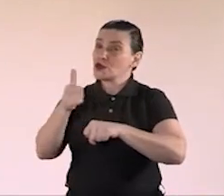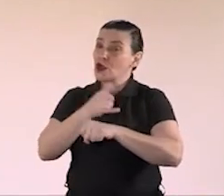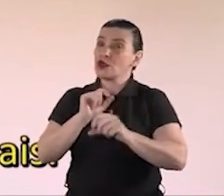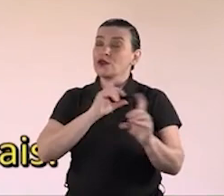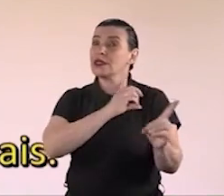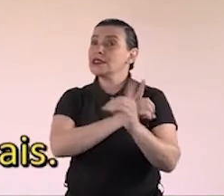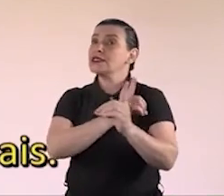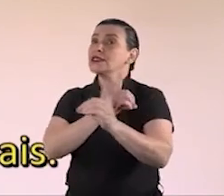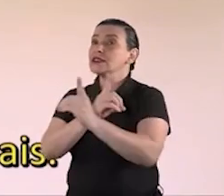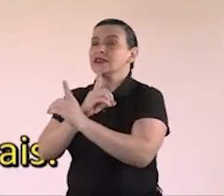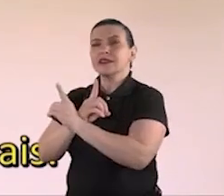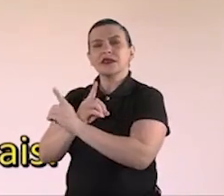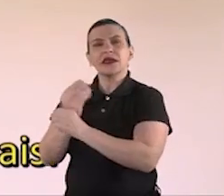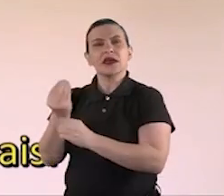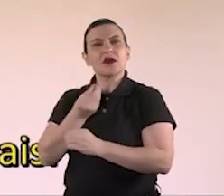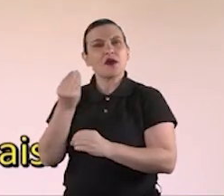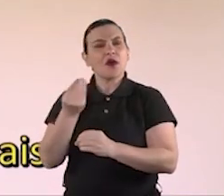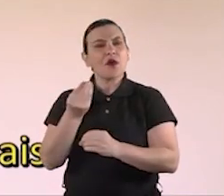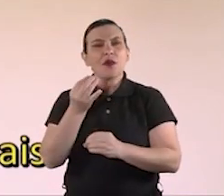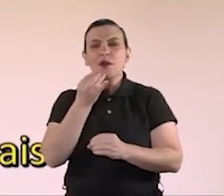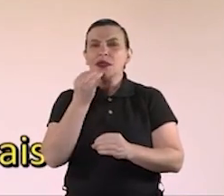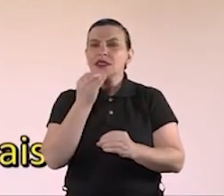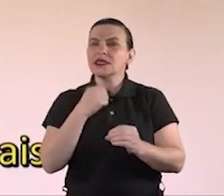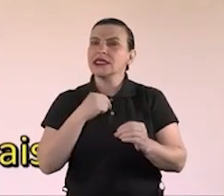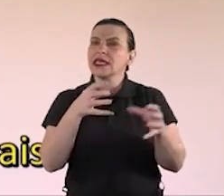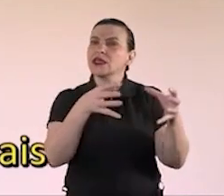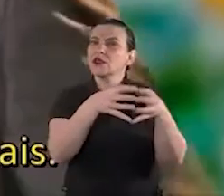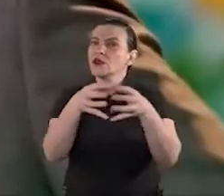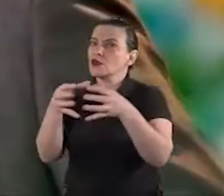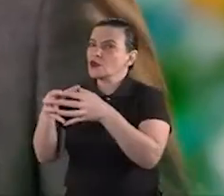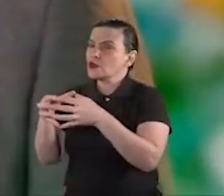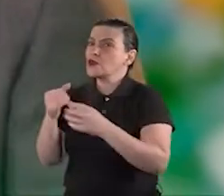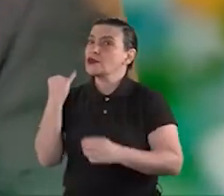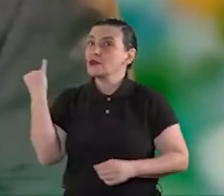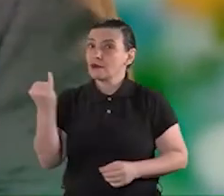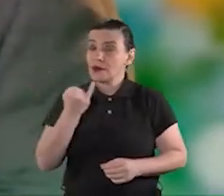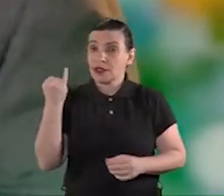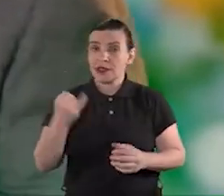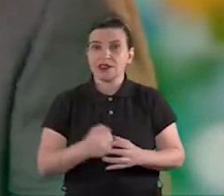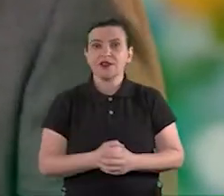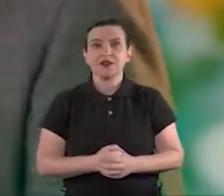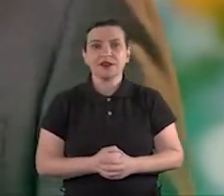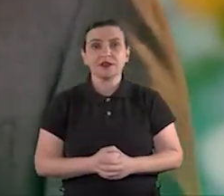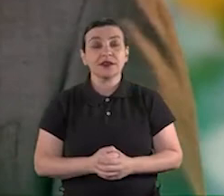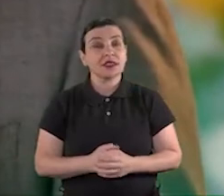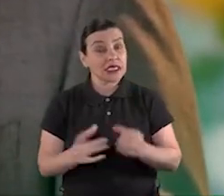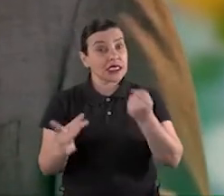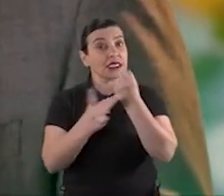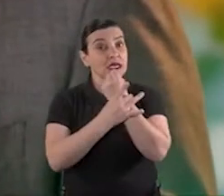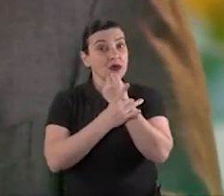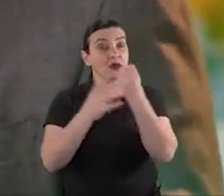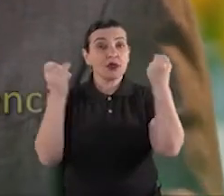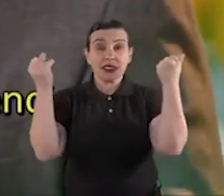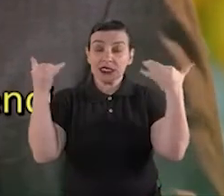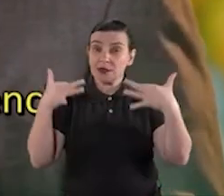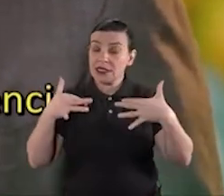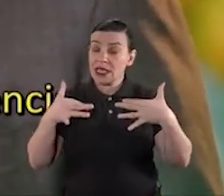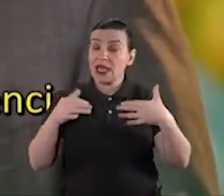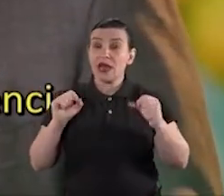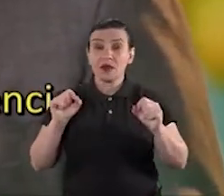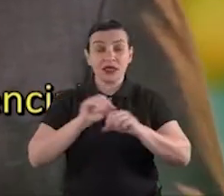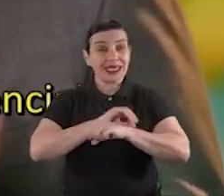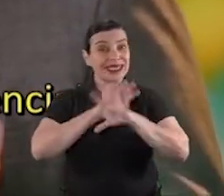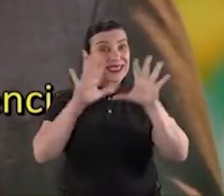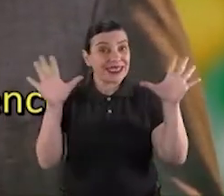são identificados por compostos dentro de grupos funcionais bem É seguro dizer em um sentido muito